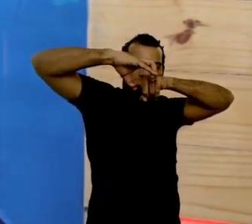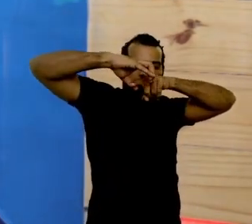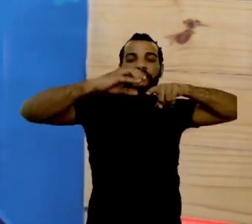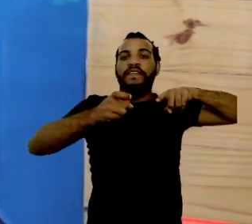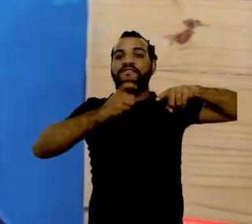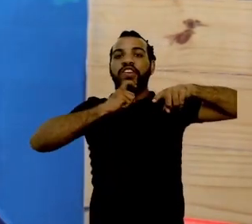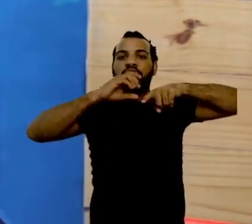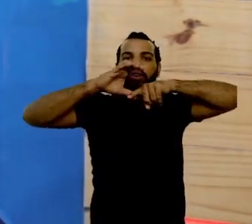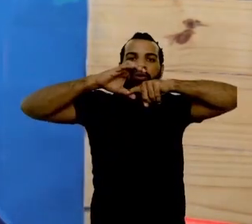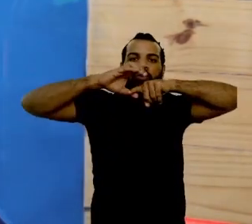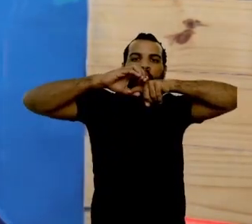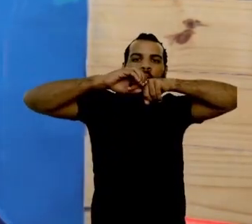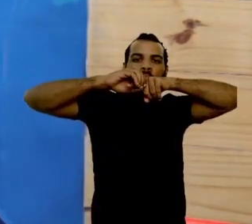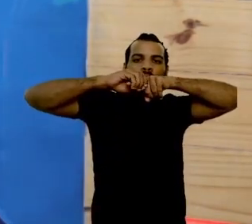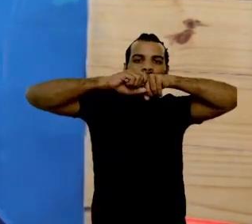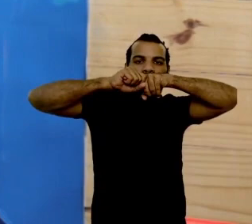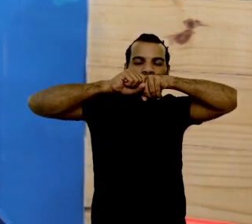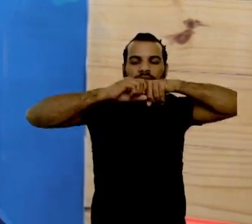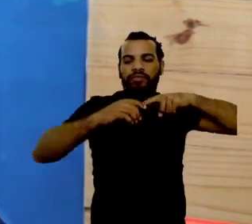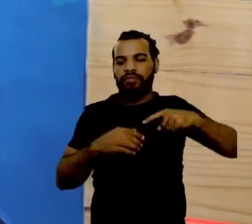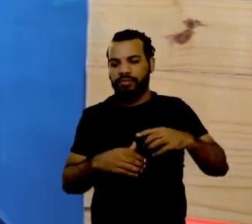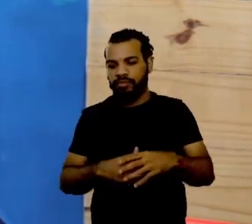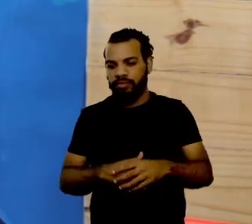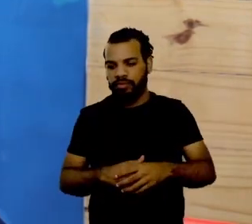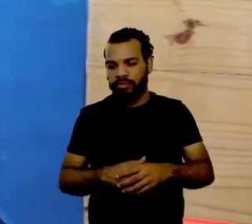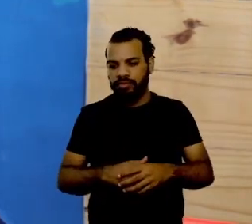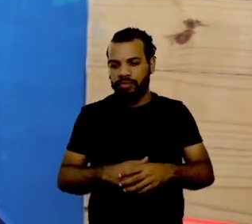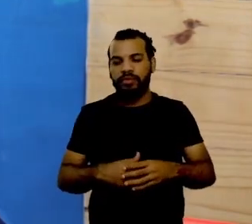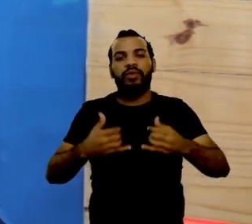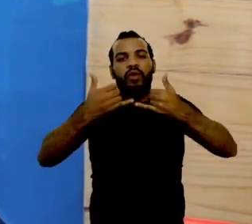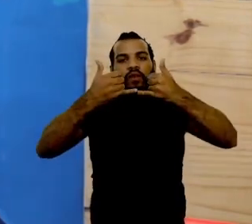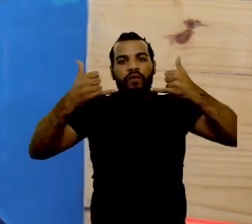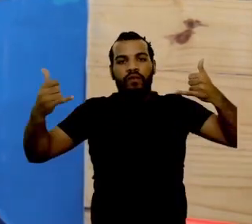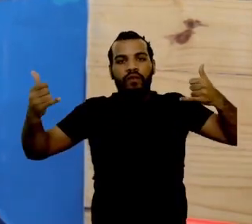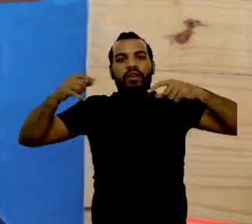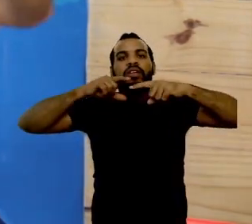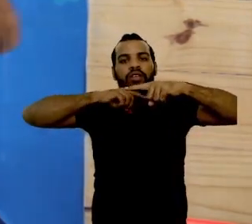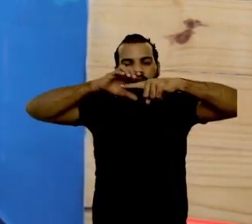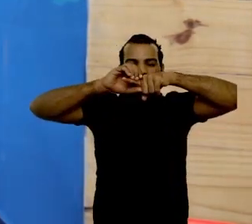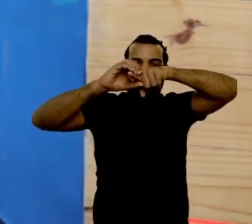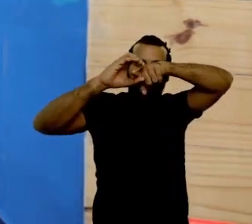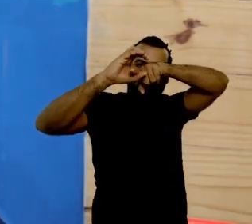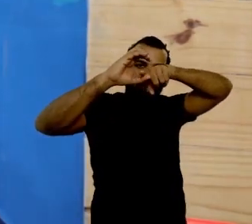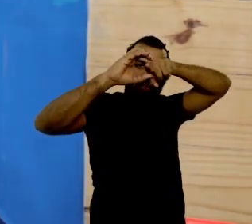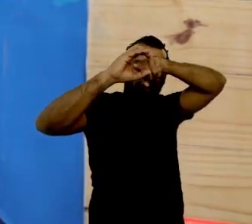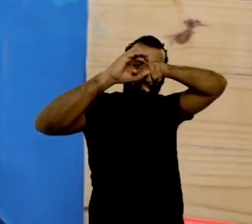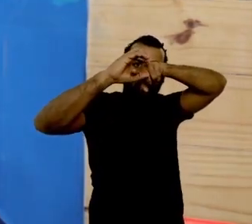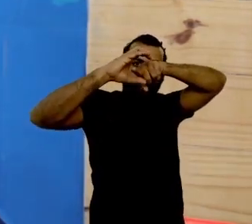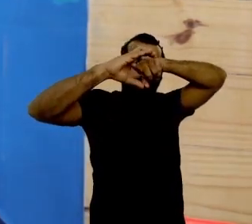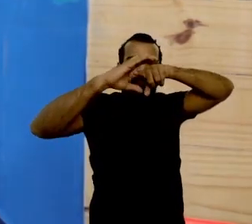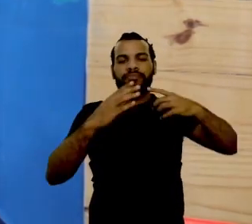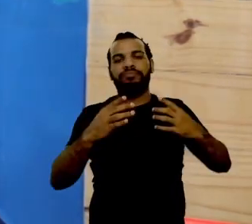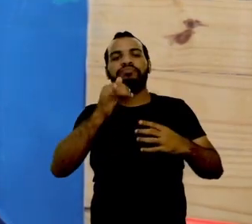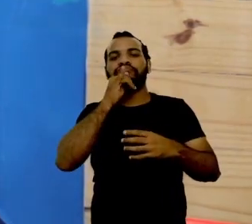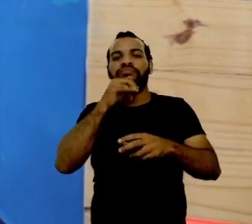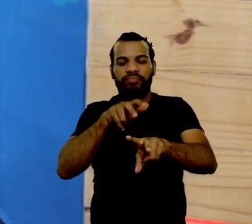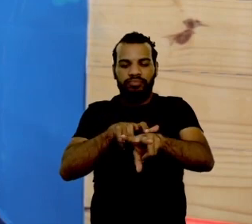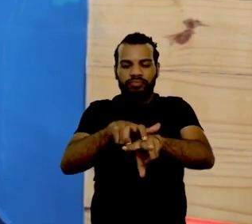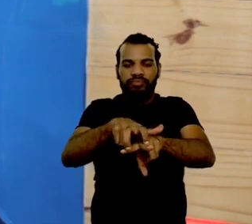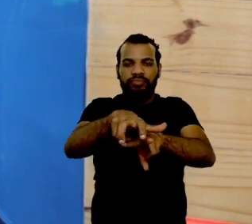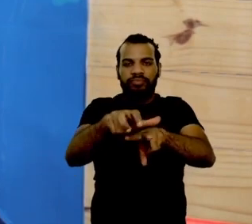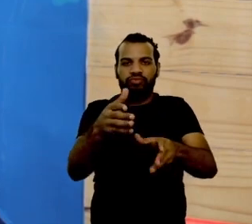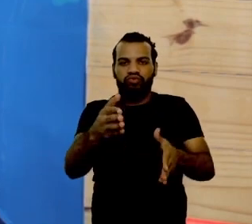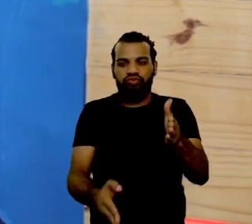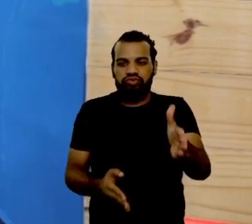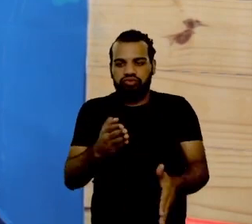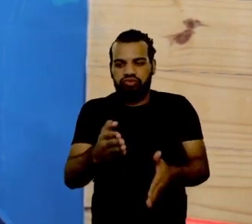O fio, ele dilata aumentando as suas dimensões. Os trilhos de uma linha de trem, uma